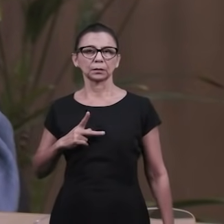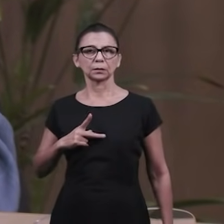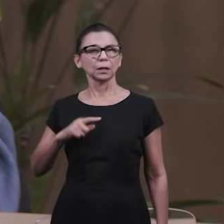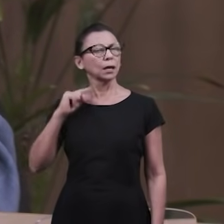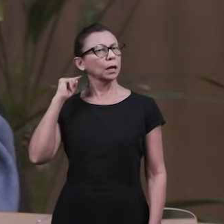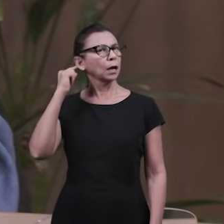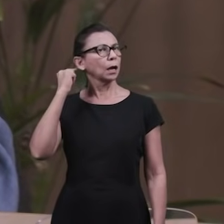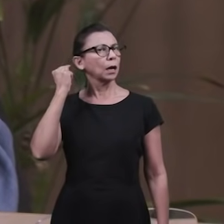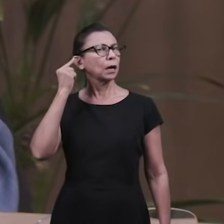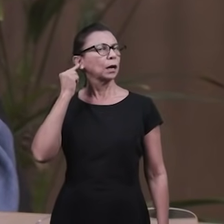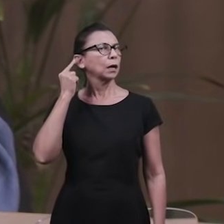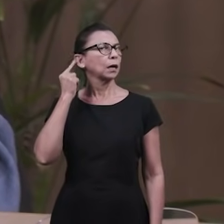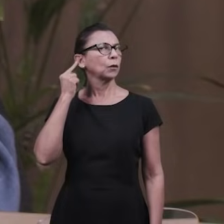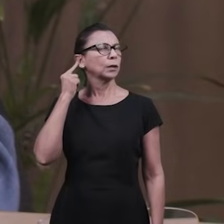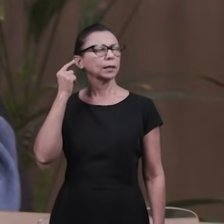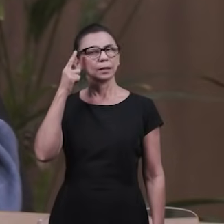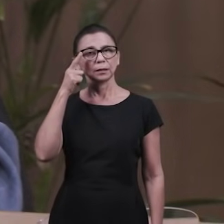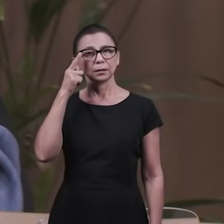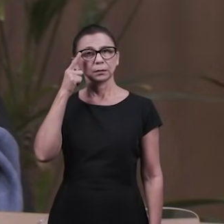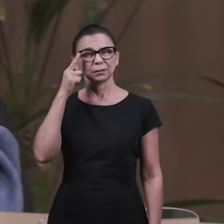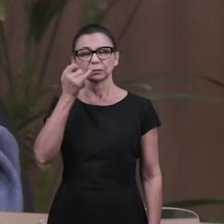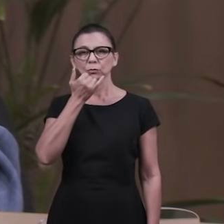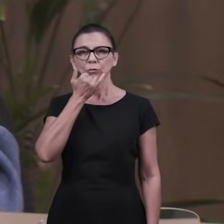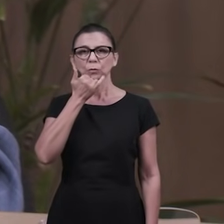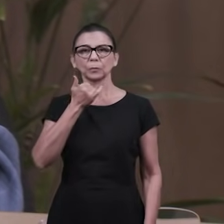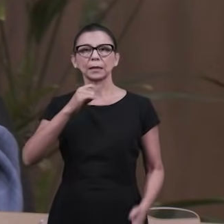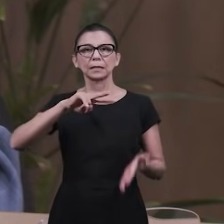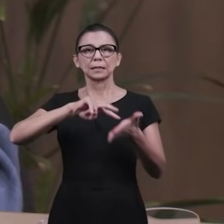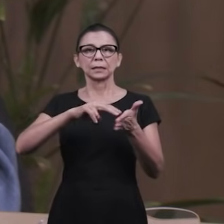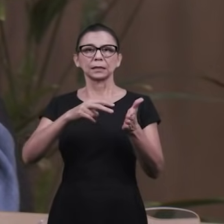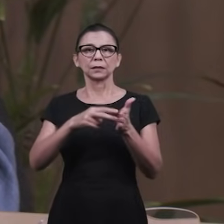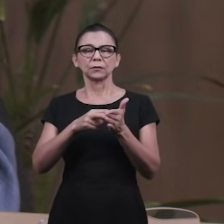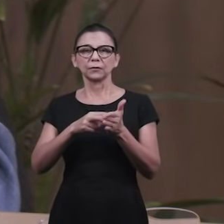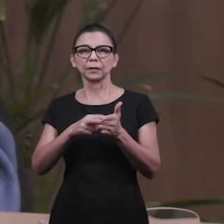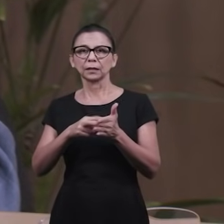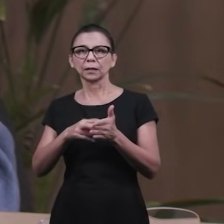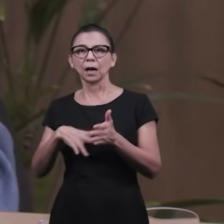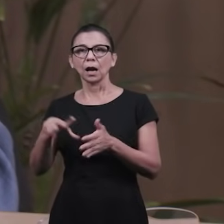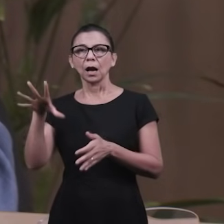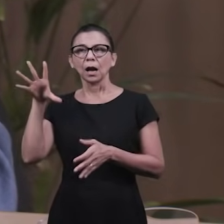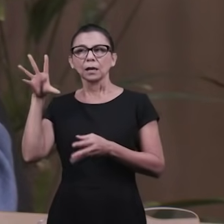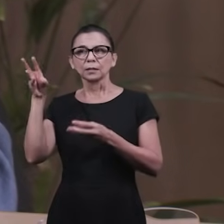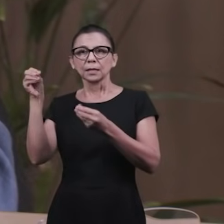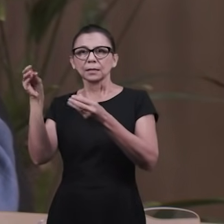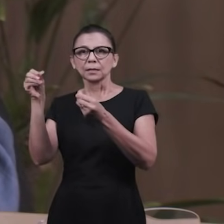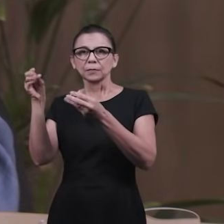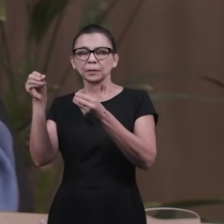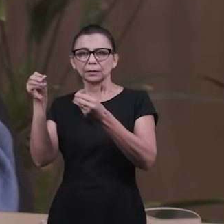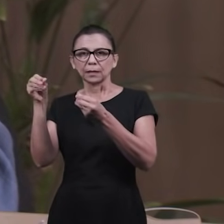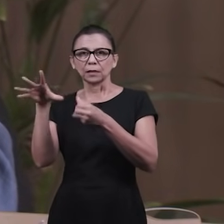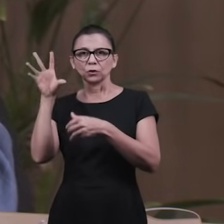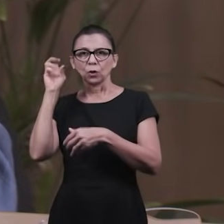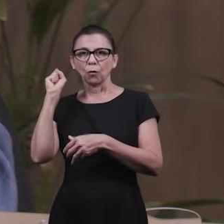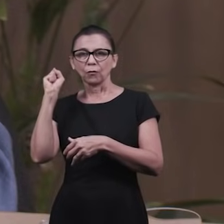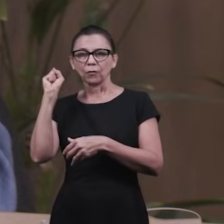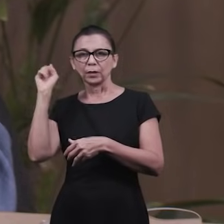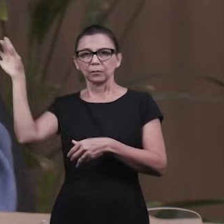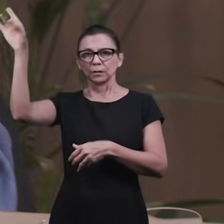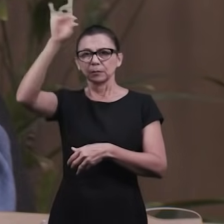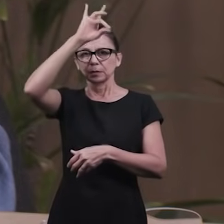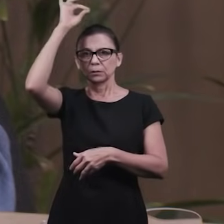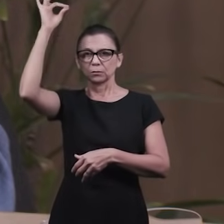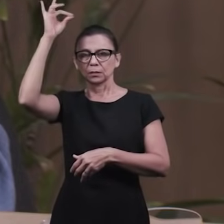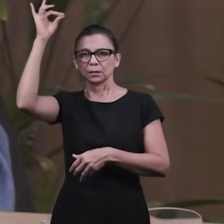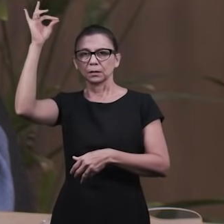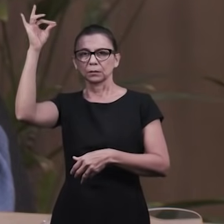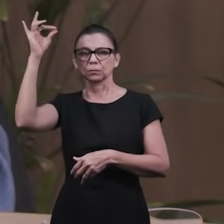porque ele tinha que ouvir a voz do Espírito Santo, e o polegar do pé era, por quê? Porque o dedo